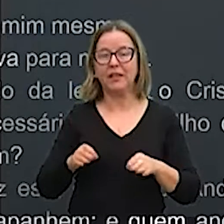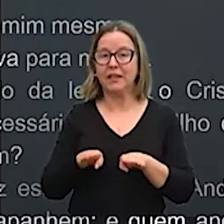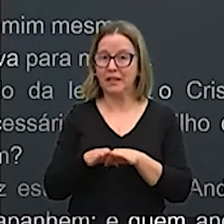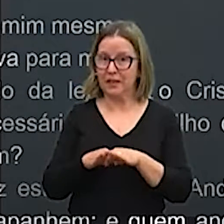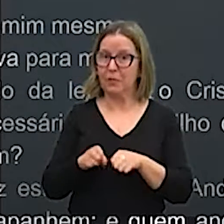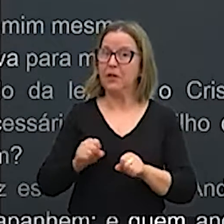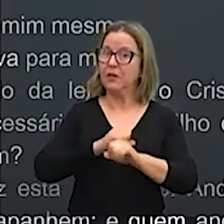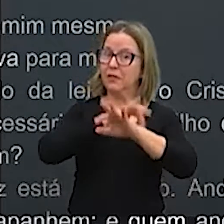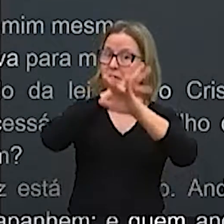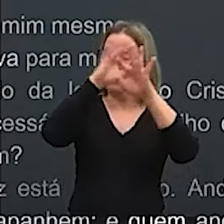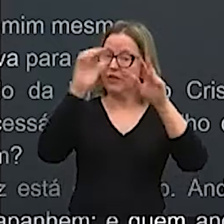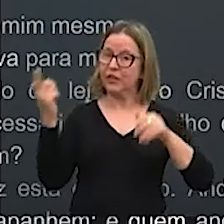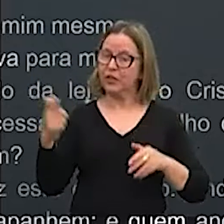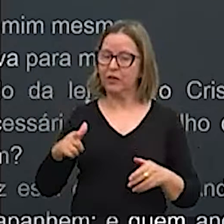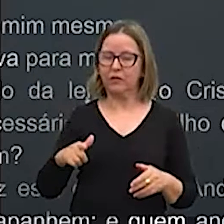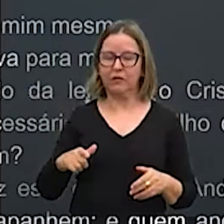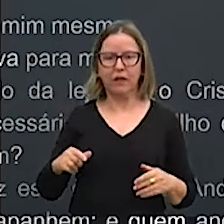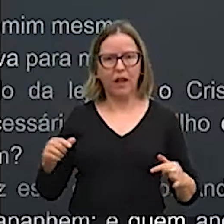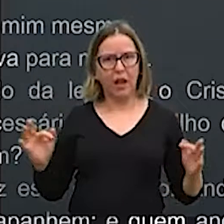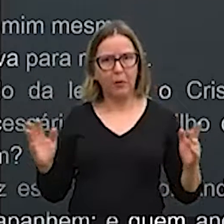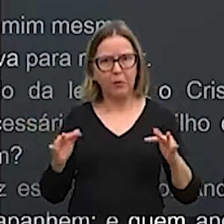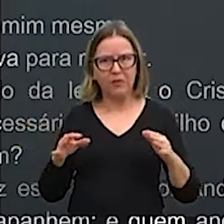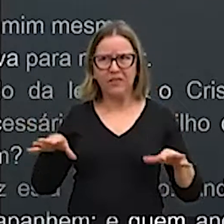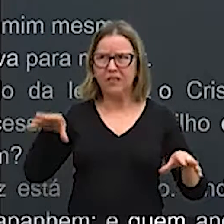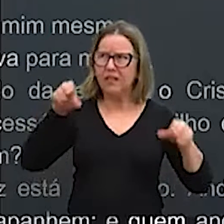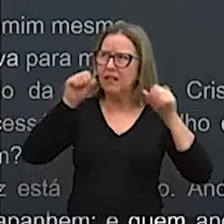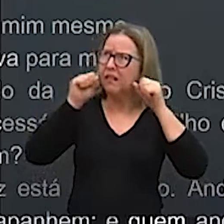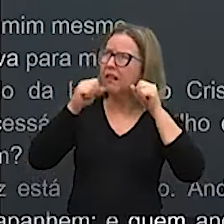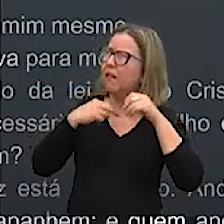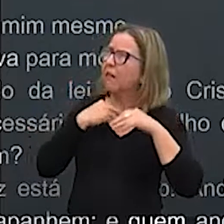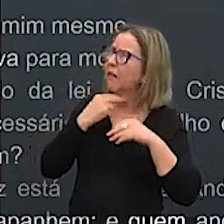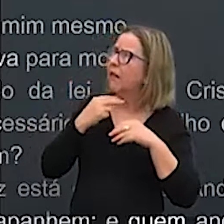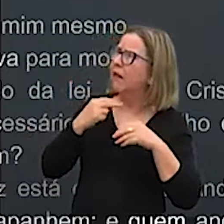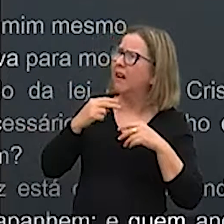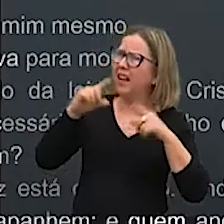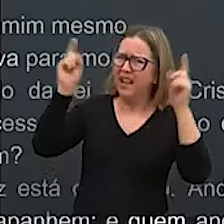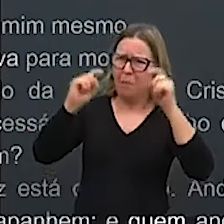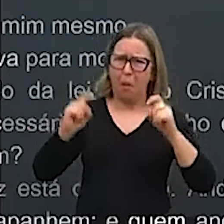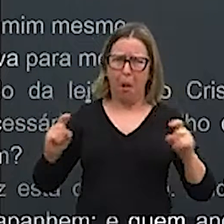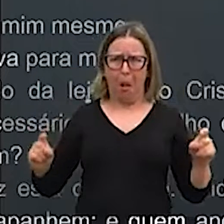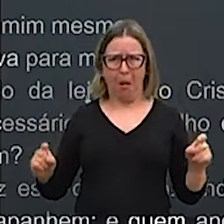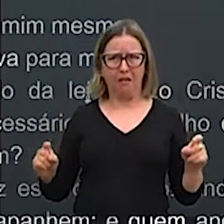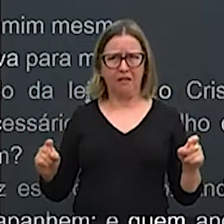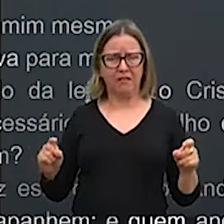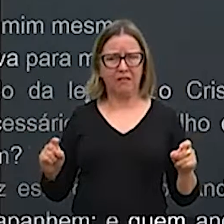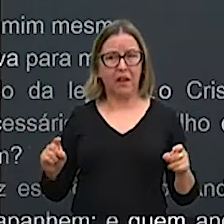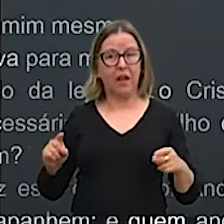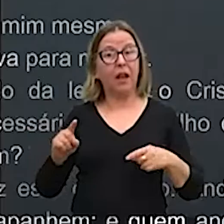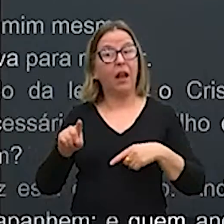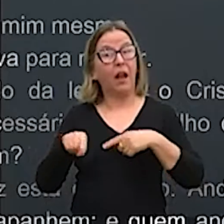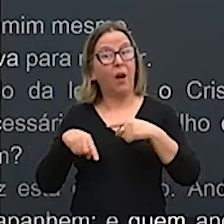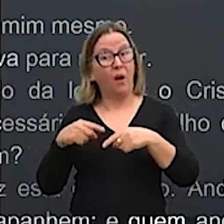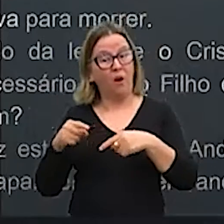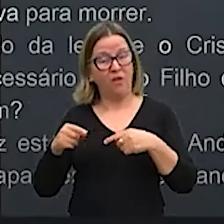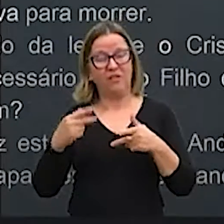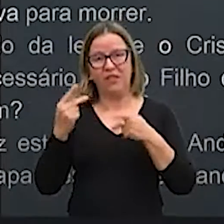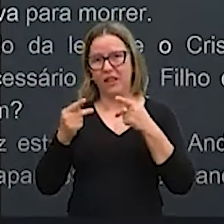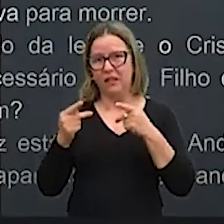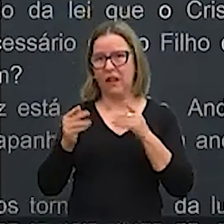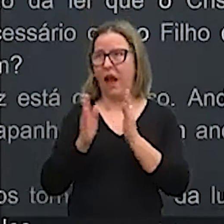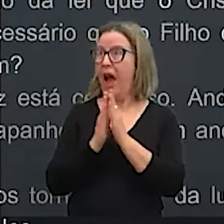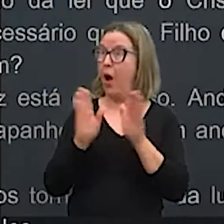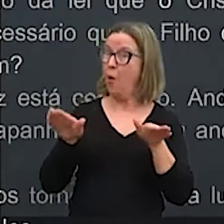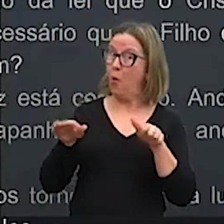ali, tendo ouvido a voz, dizia ter havido um trovão. Outros diziam: foi um anjo que lhe